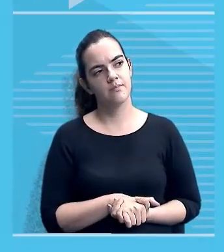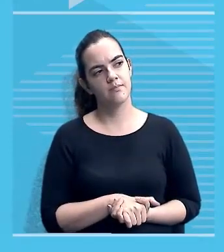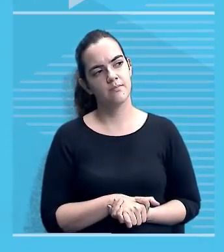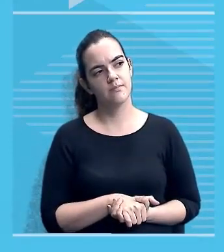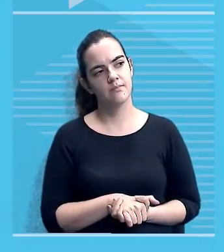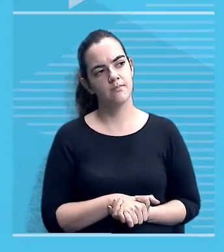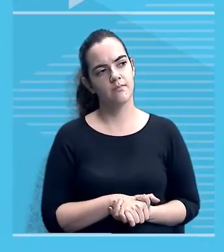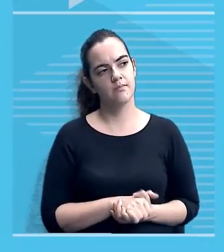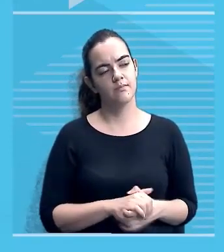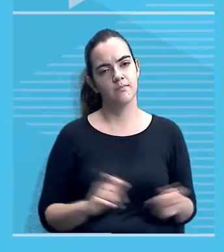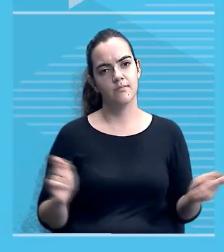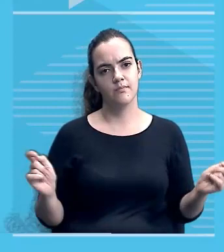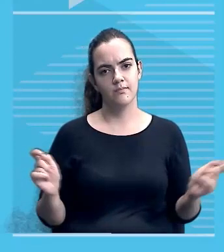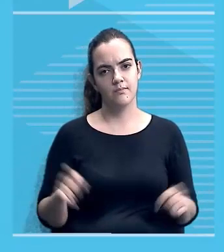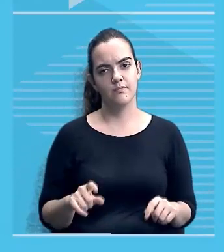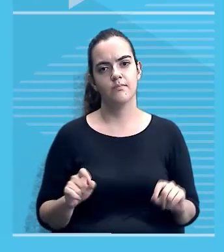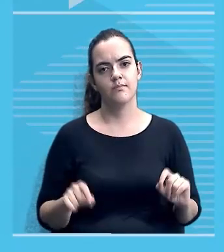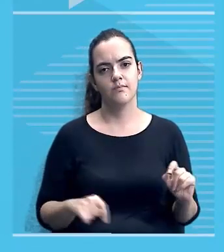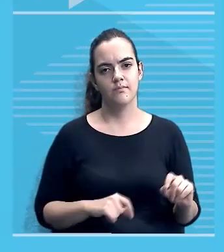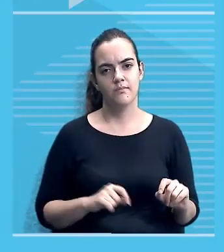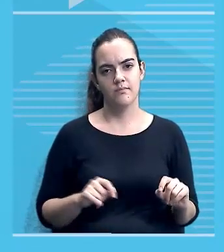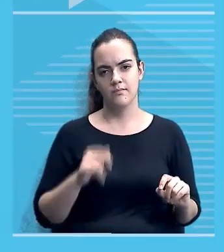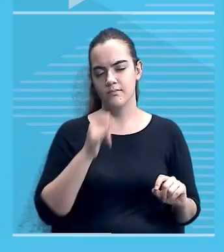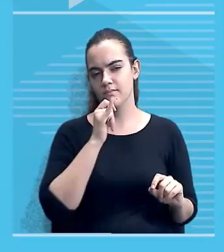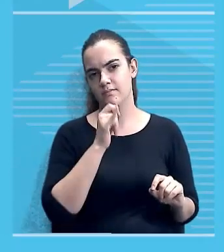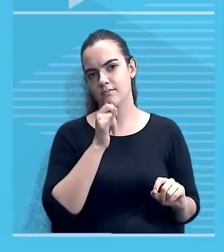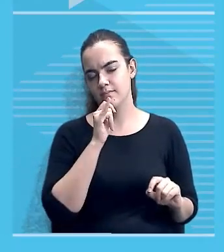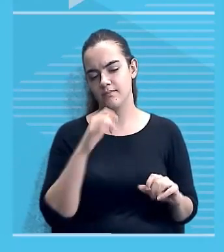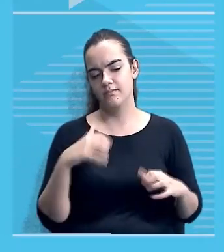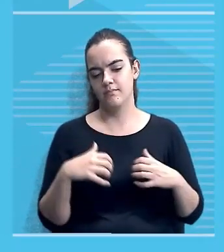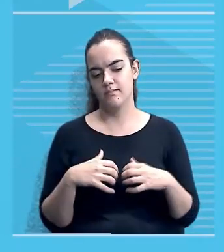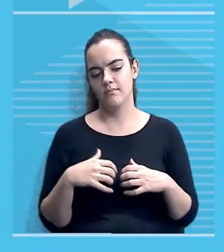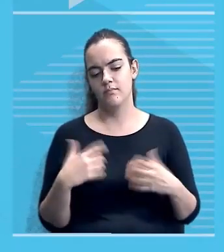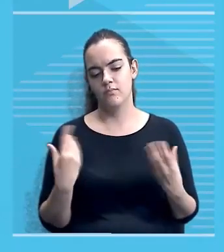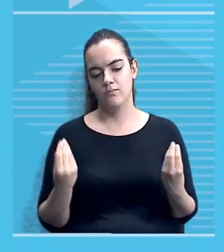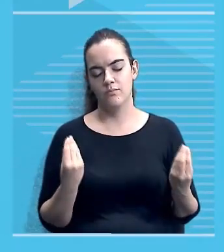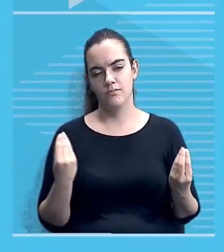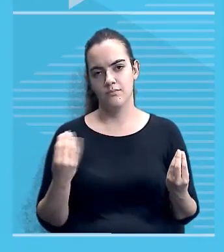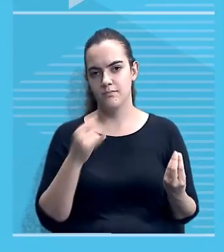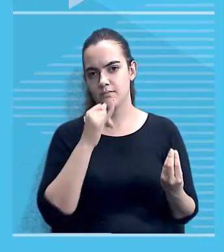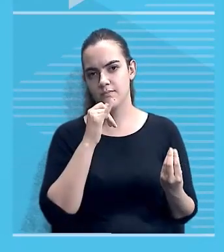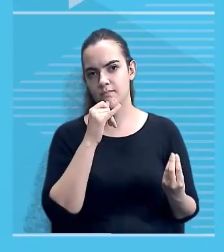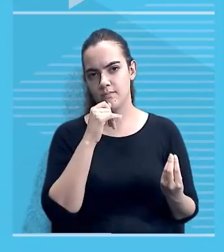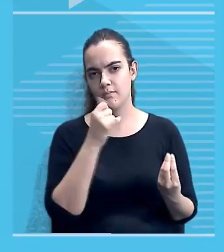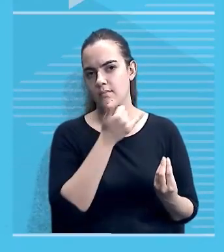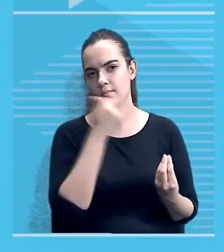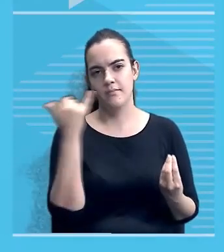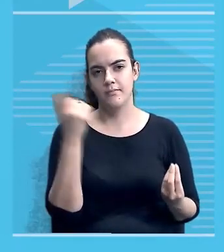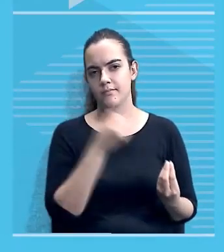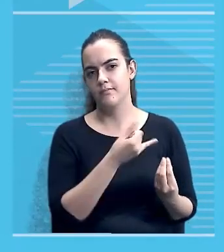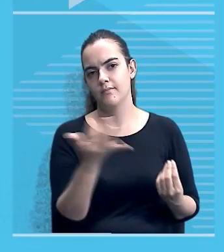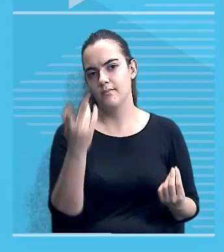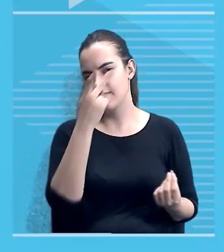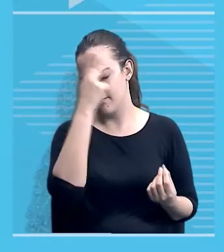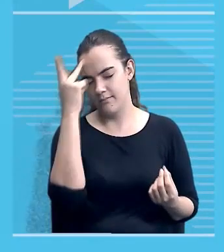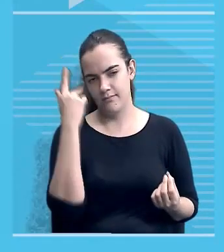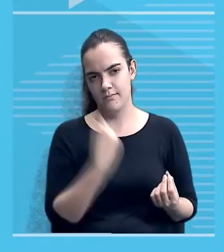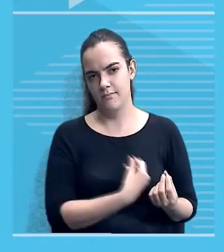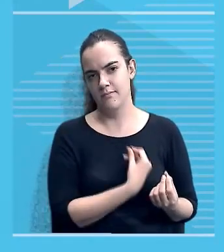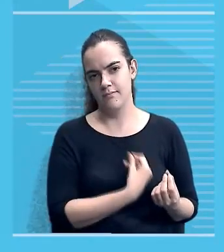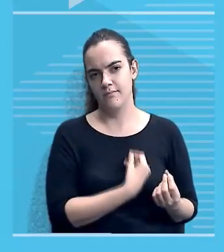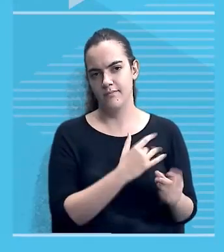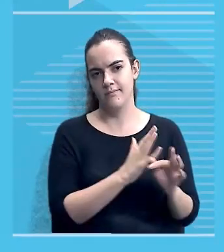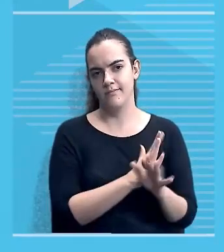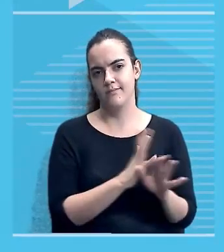a capacidade maior ou menor polarização de uma cidade depende não apenas do número de seus habitantes mas principalmente